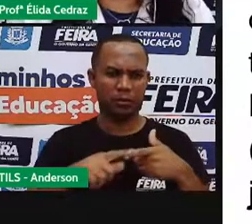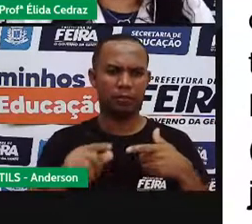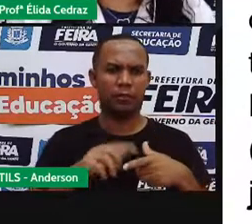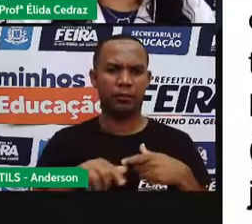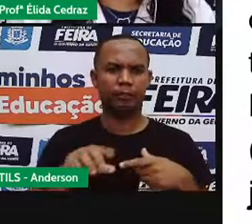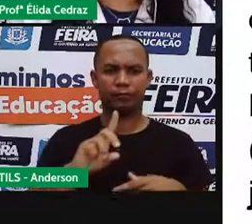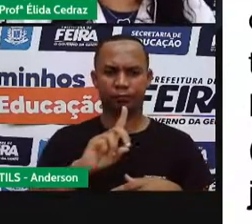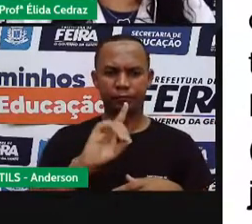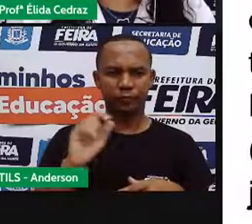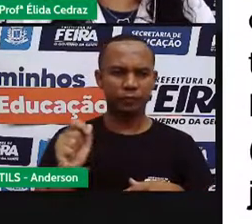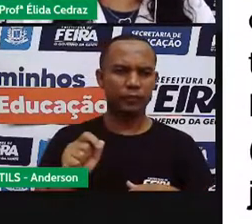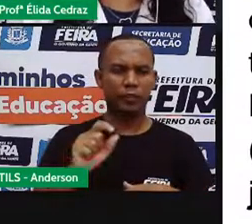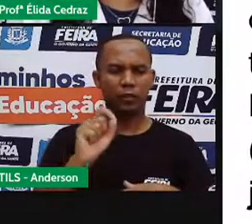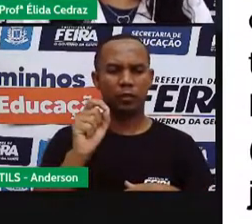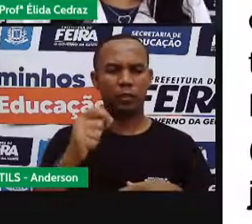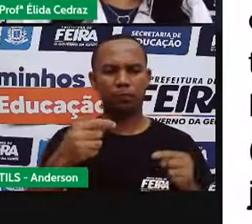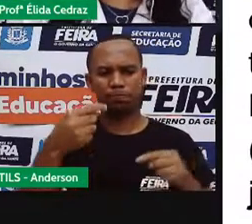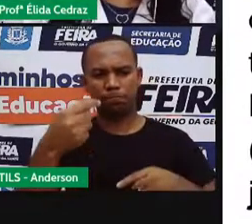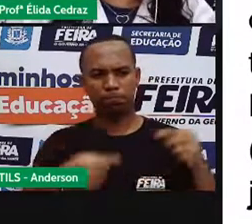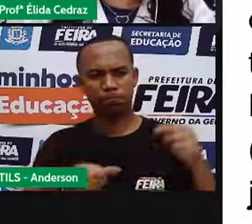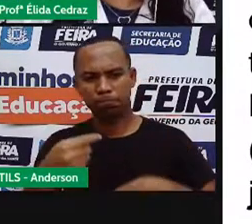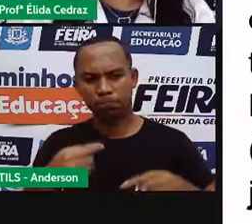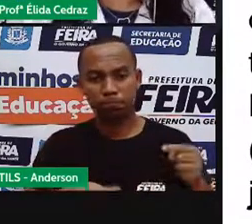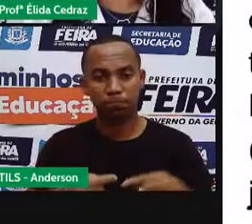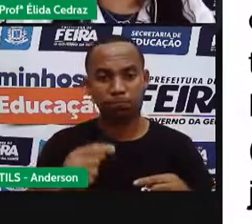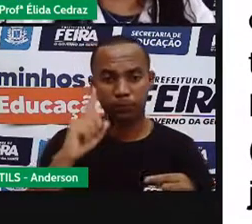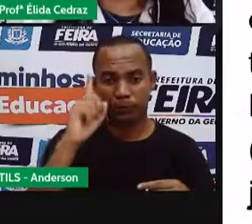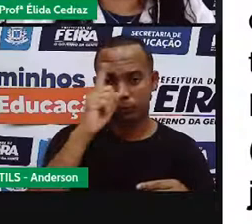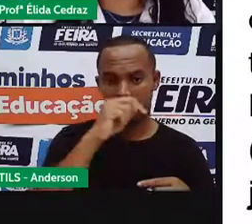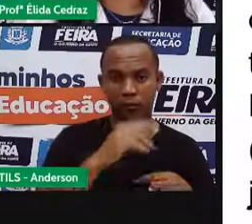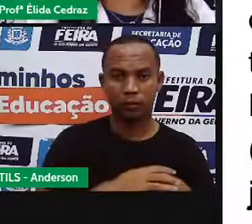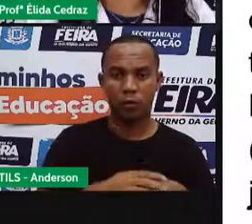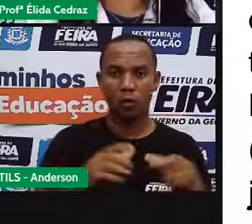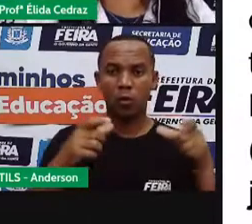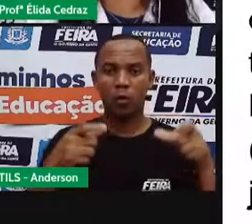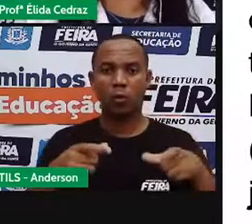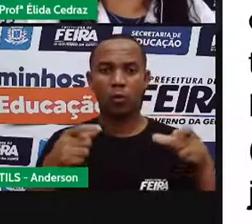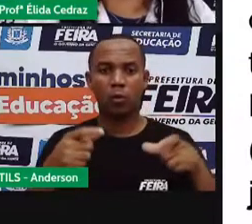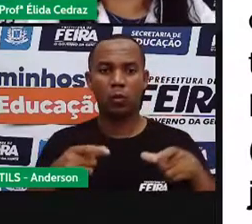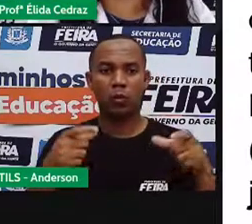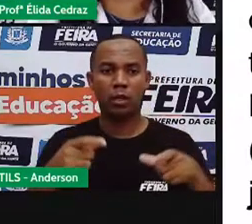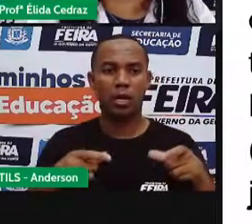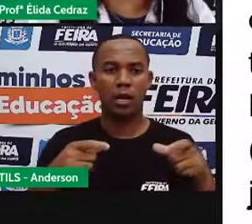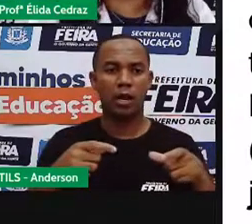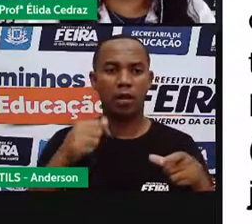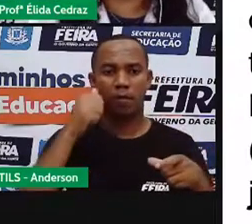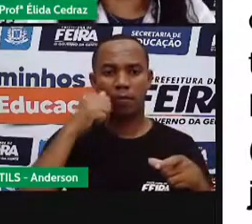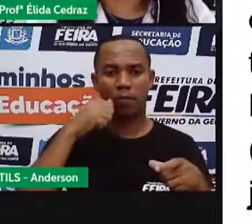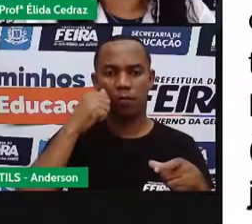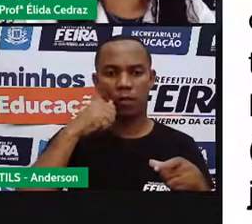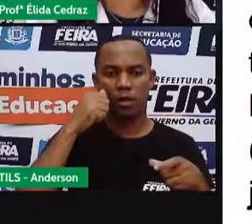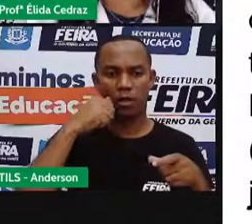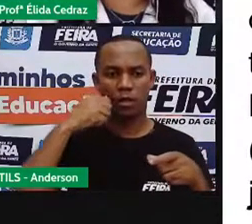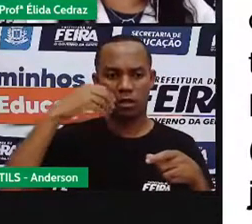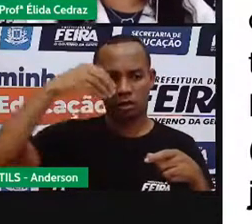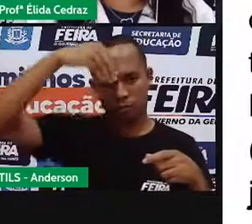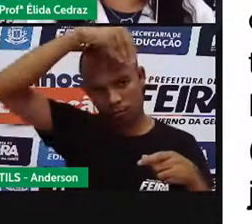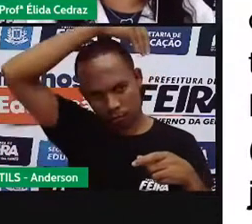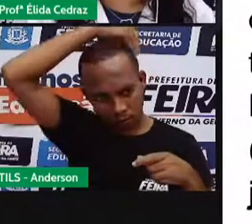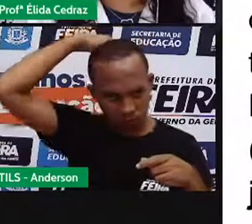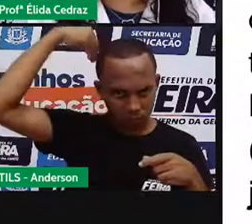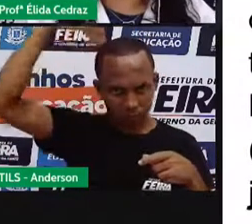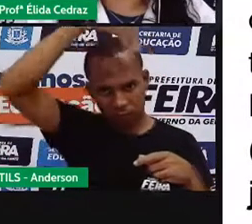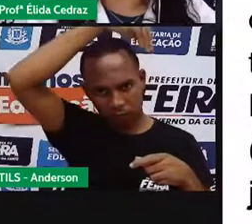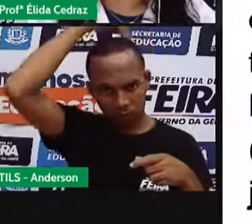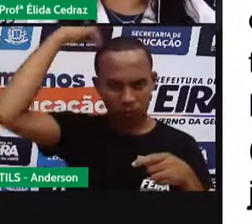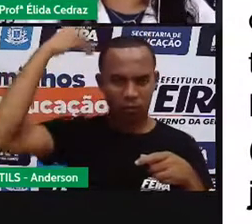Nesse dia, os conflitos chegaram até o Convento da Lapa, causando a morte da soró Joana